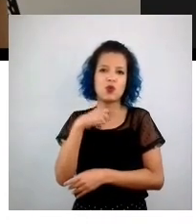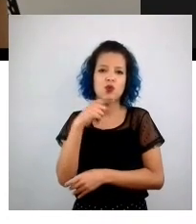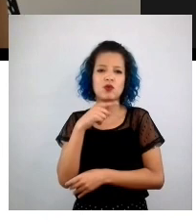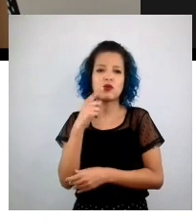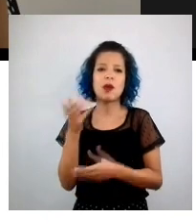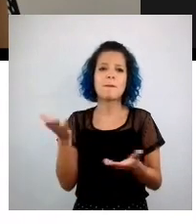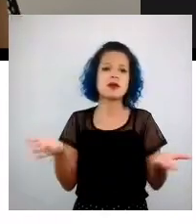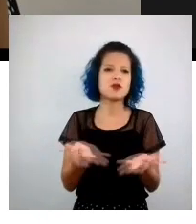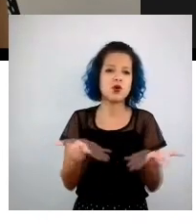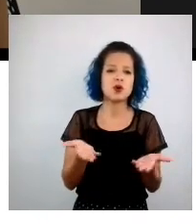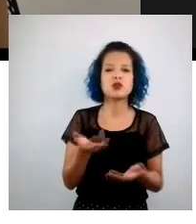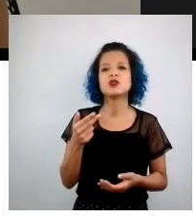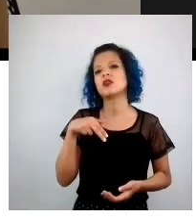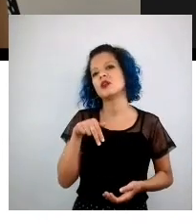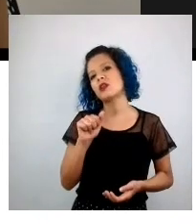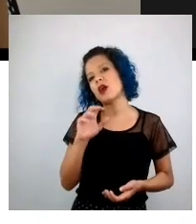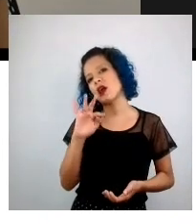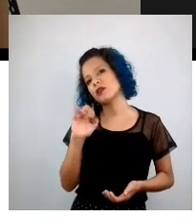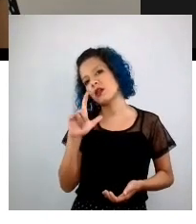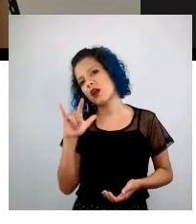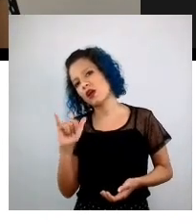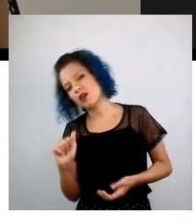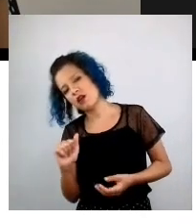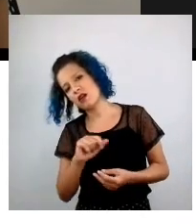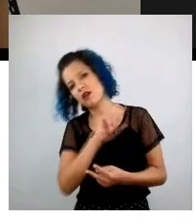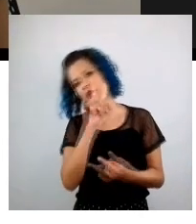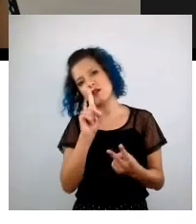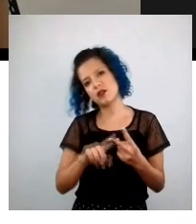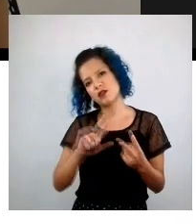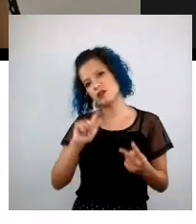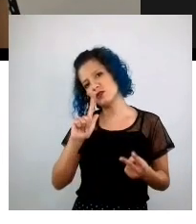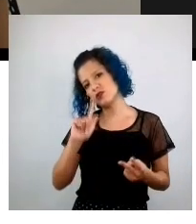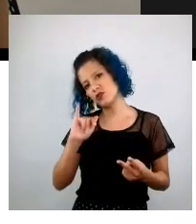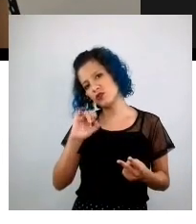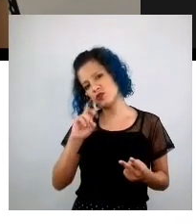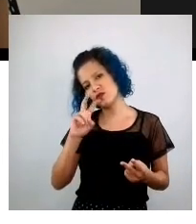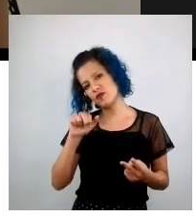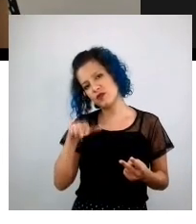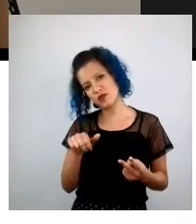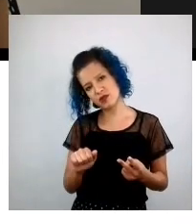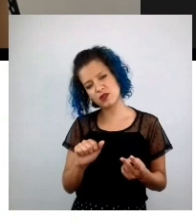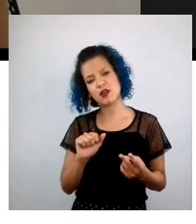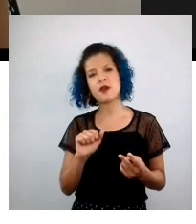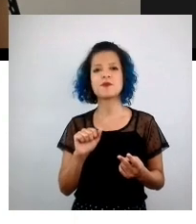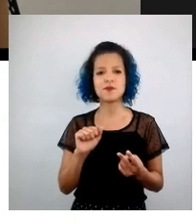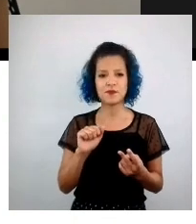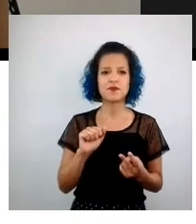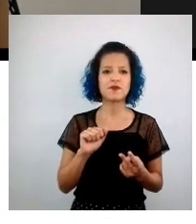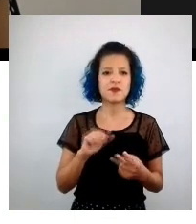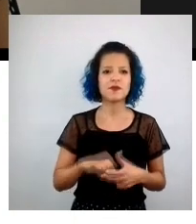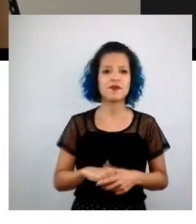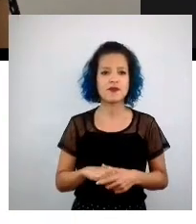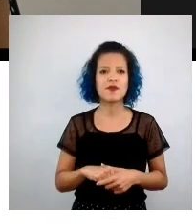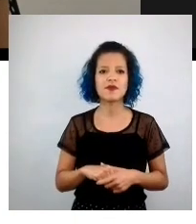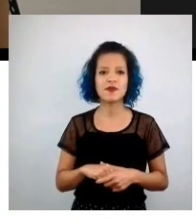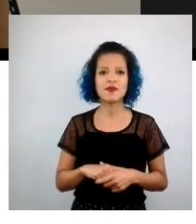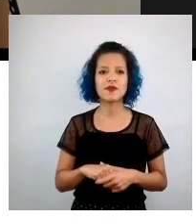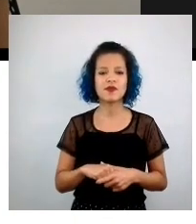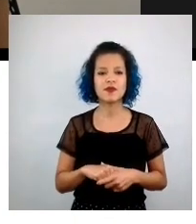Natálias, aonde Giovanas, aonde todas as narrativas não tenham seus espaços que não